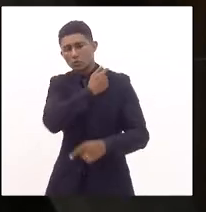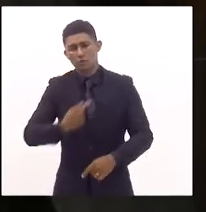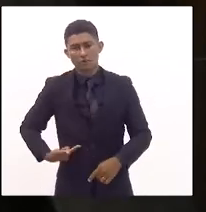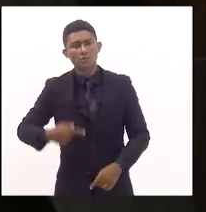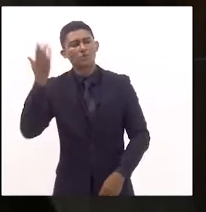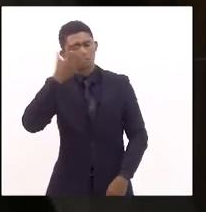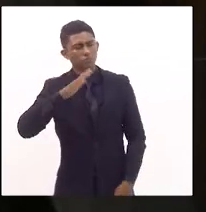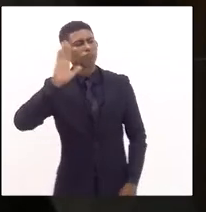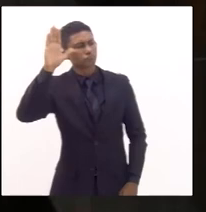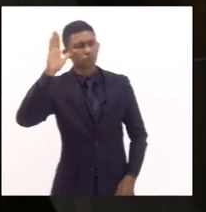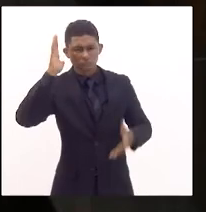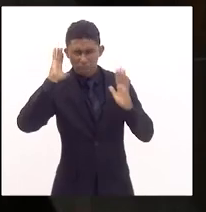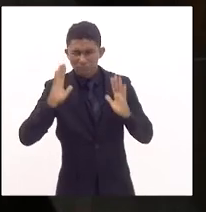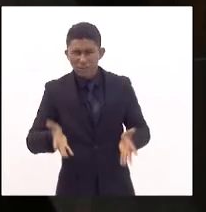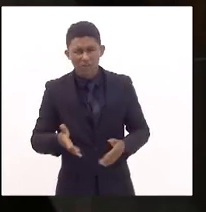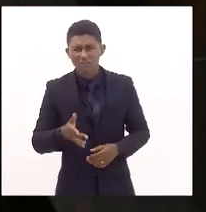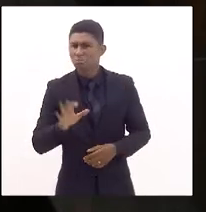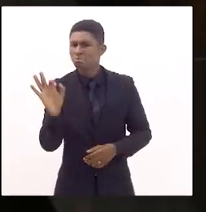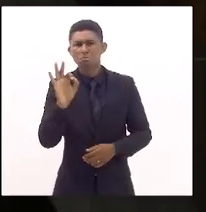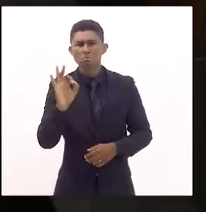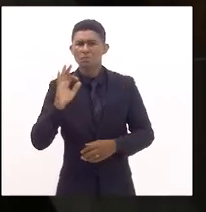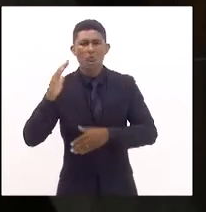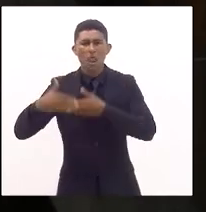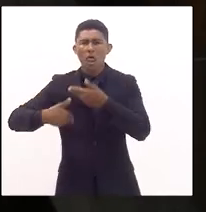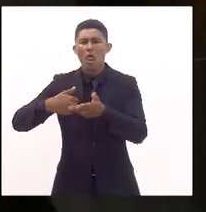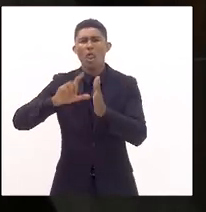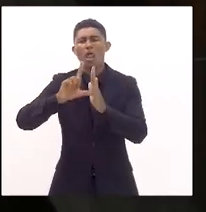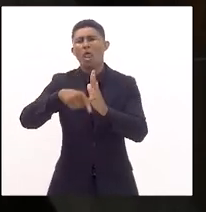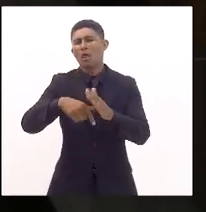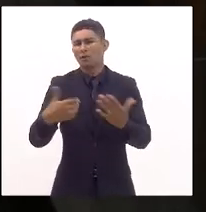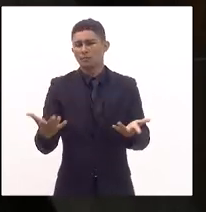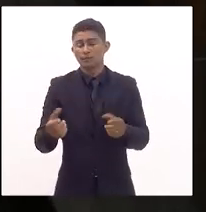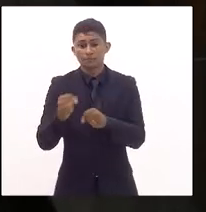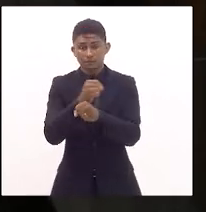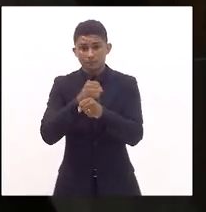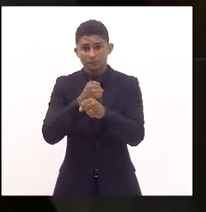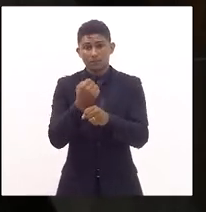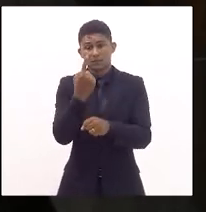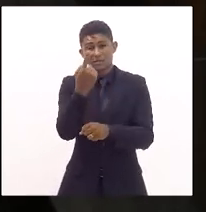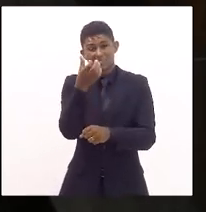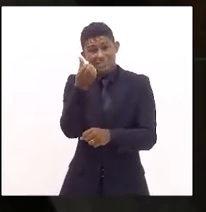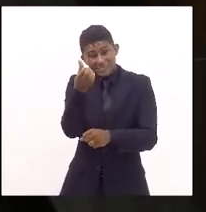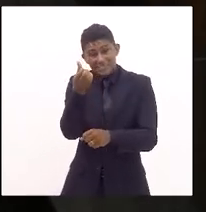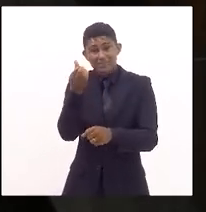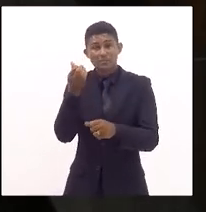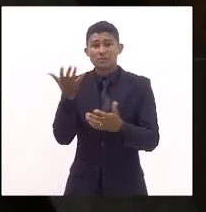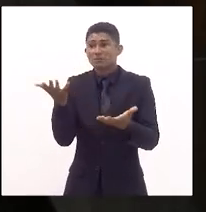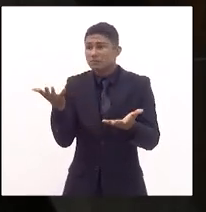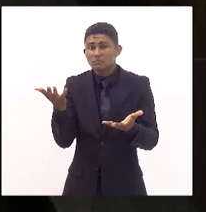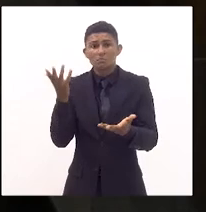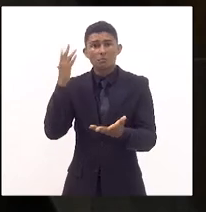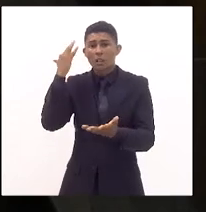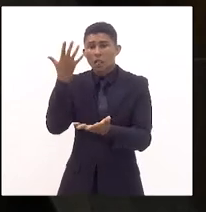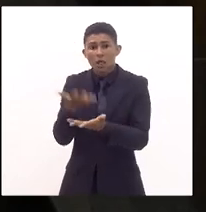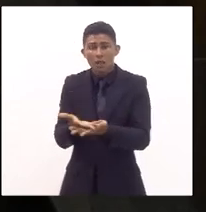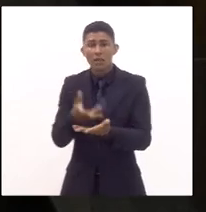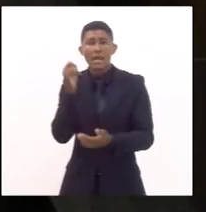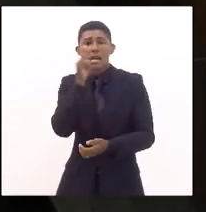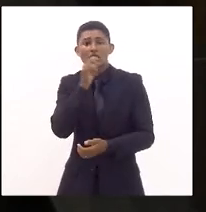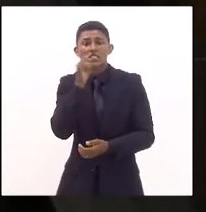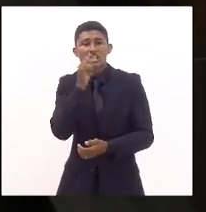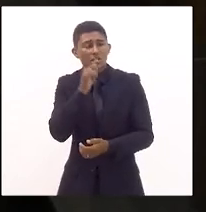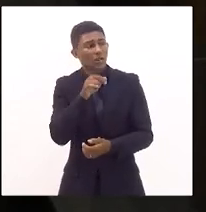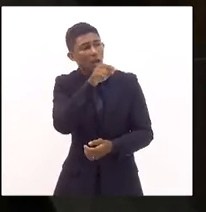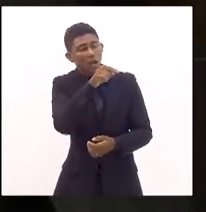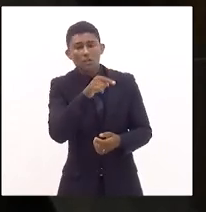prometidas cumpridas. Pois bem, há 16 anos praticamente que eles vivem sem fornecimento regular de energia elétrica